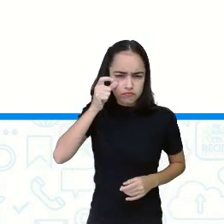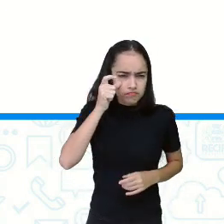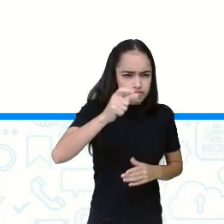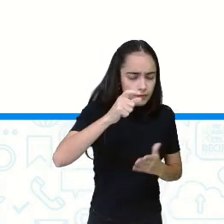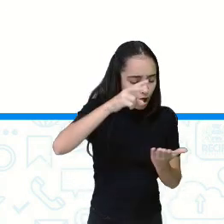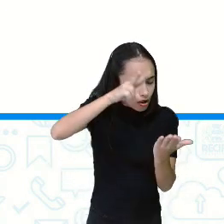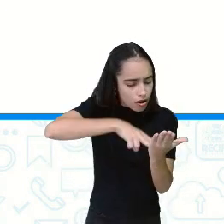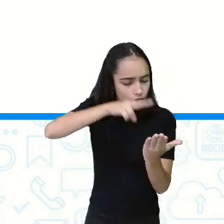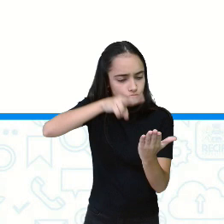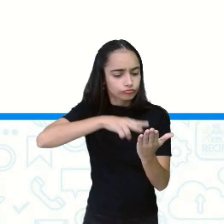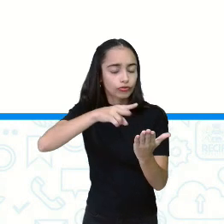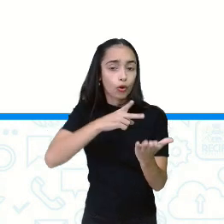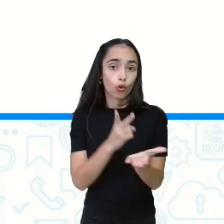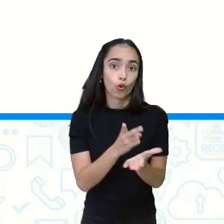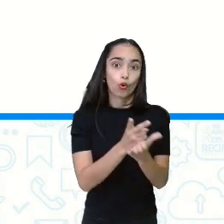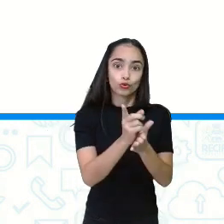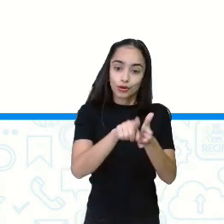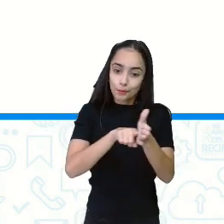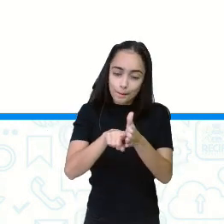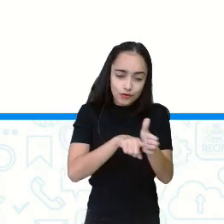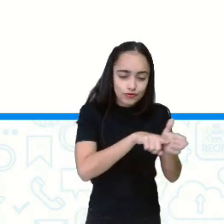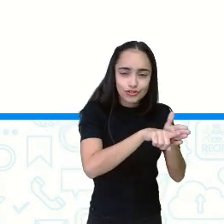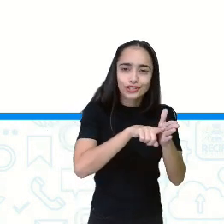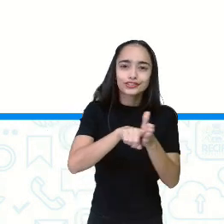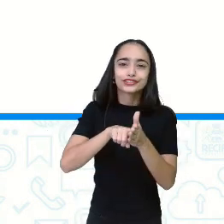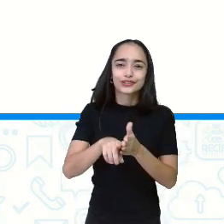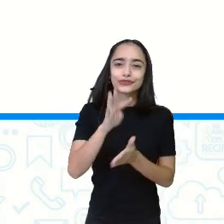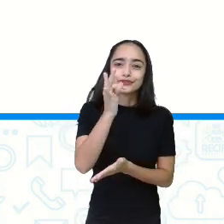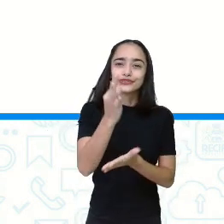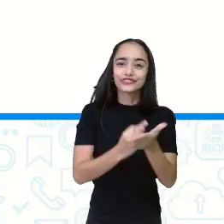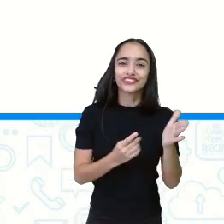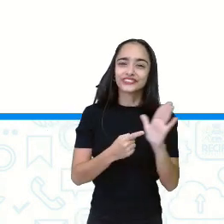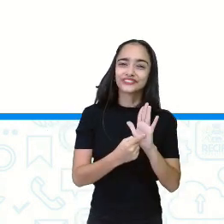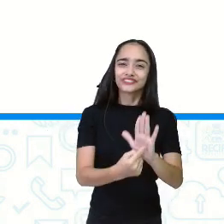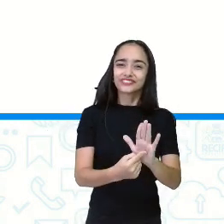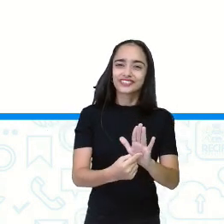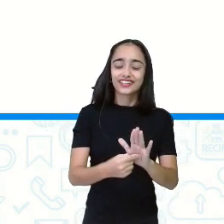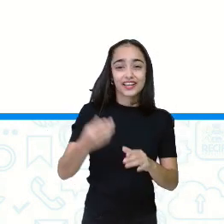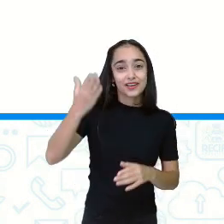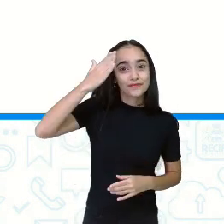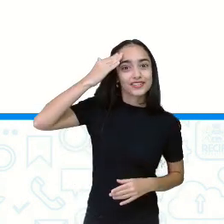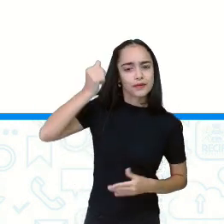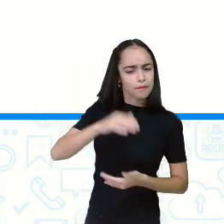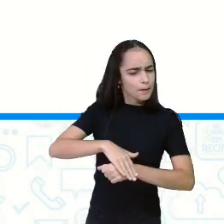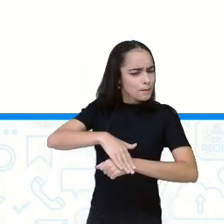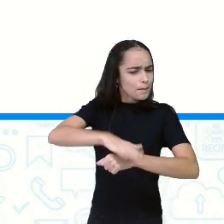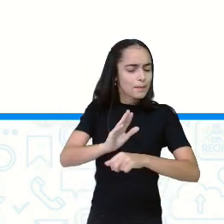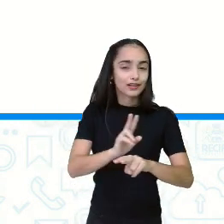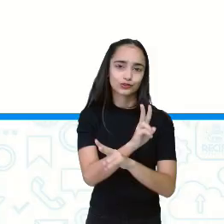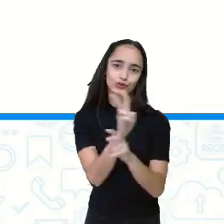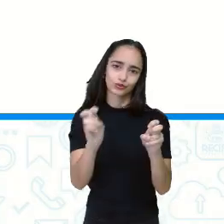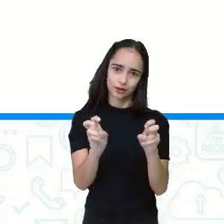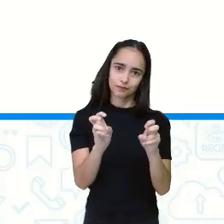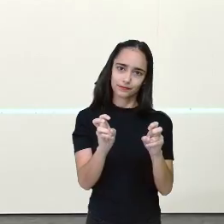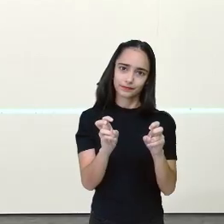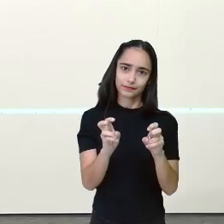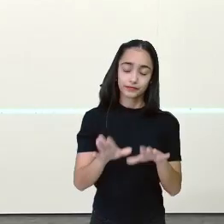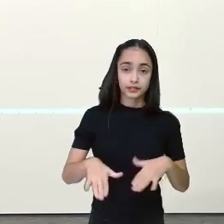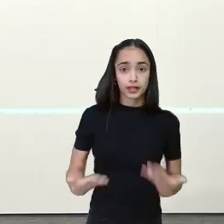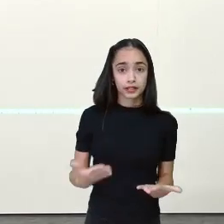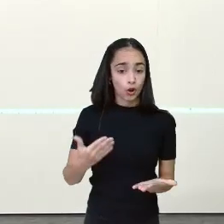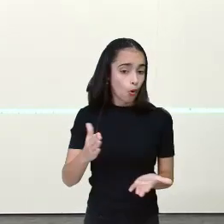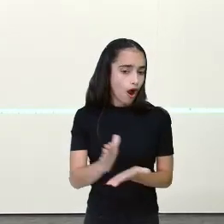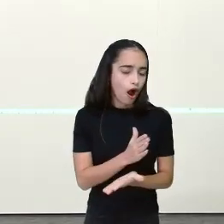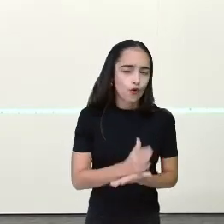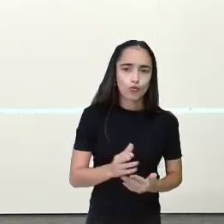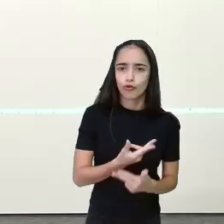que ele continue pesquisando sobre o texto apresentado, a fim de saber mais sobre o assunto em questão. Então, alguma coisa que você